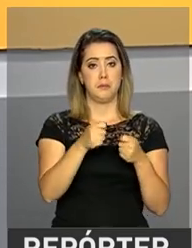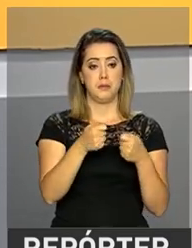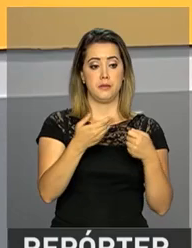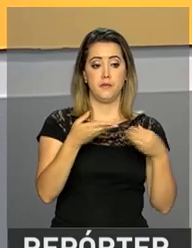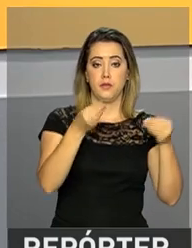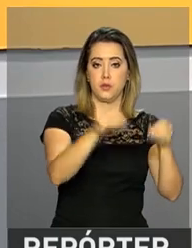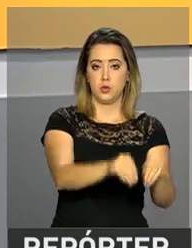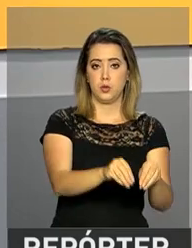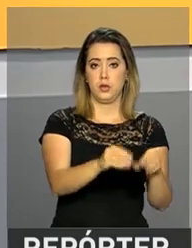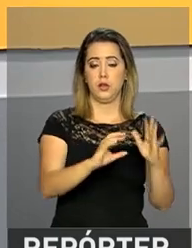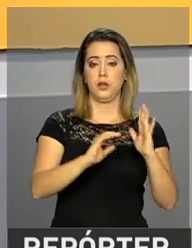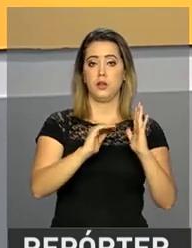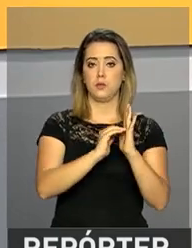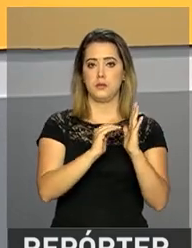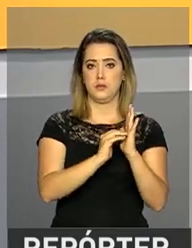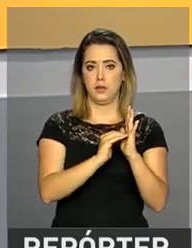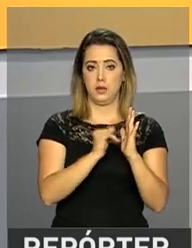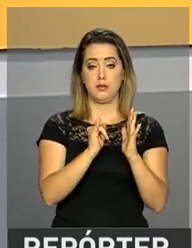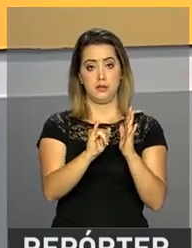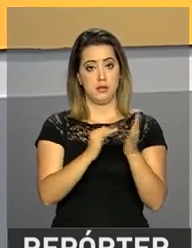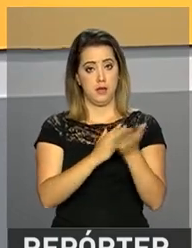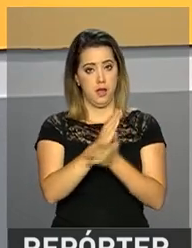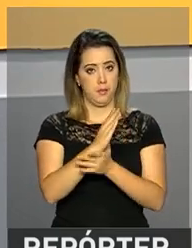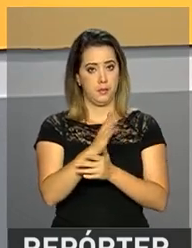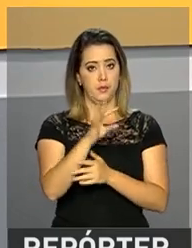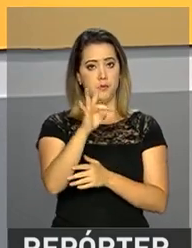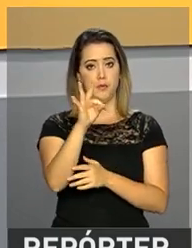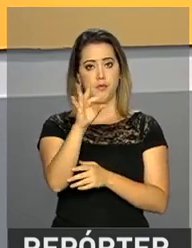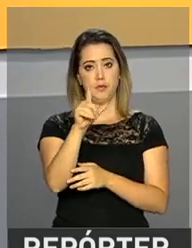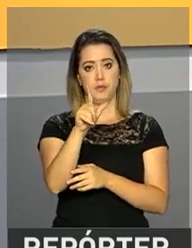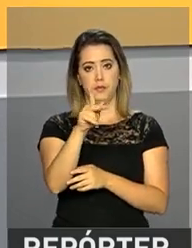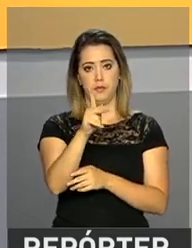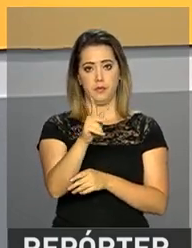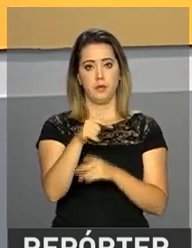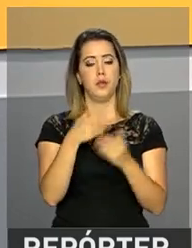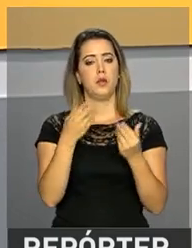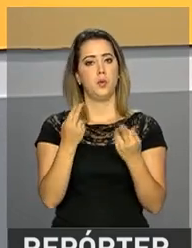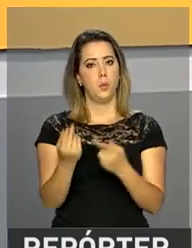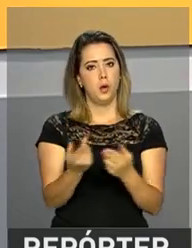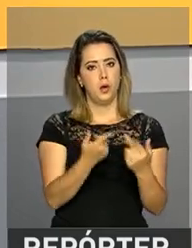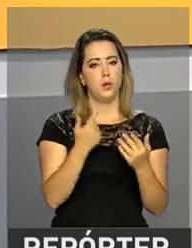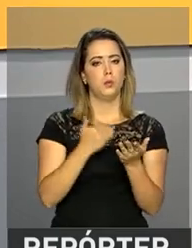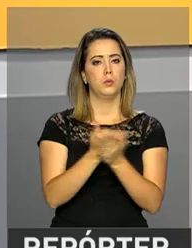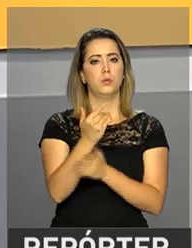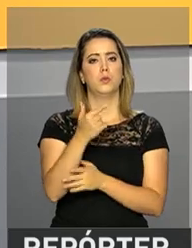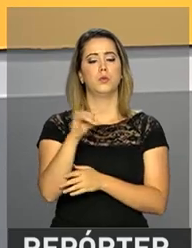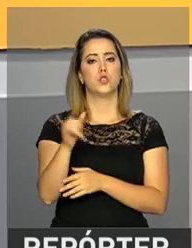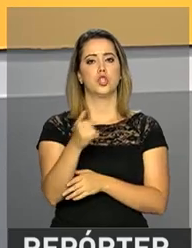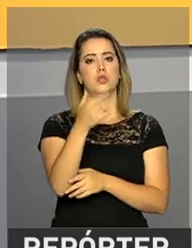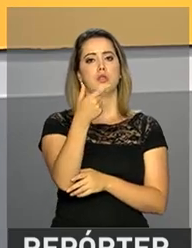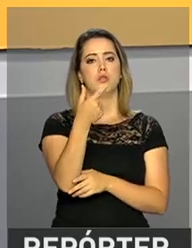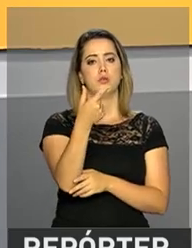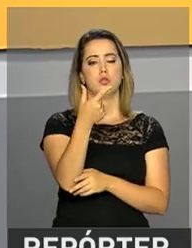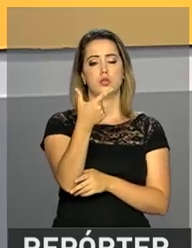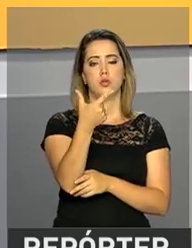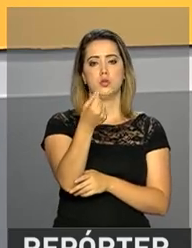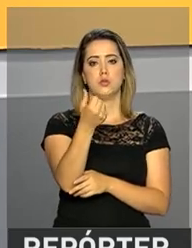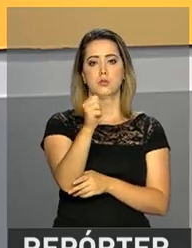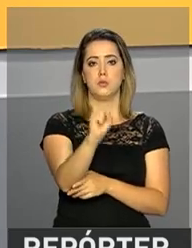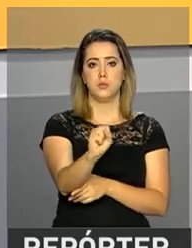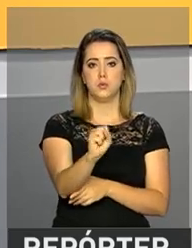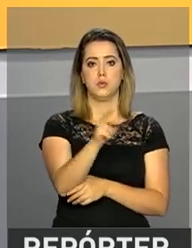caso seja aprovada, a taxa de longo prazo, TLP, passa a valer a partir de janeiro de 2018.